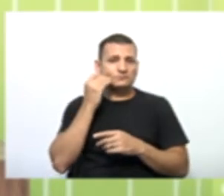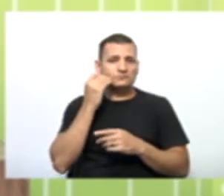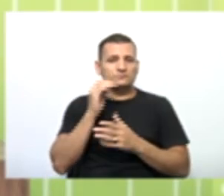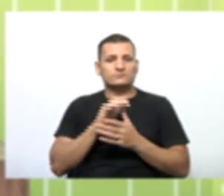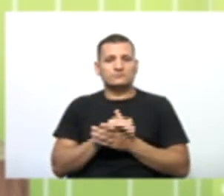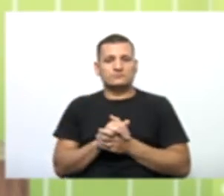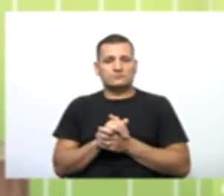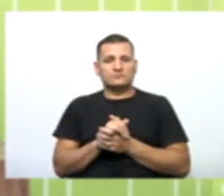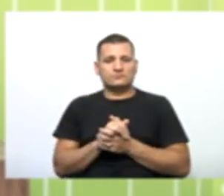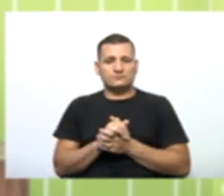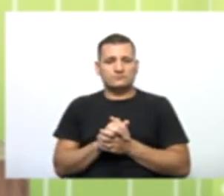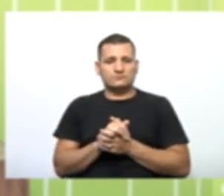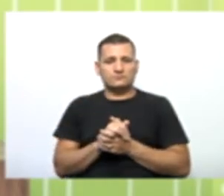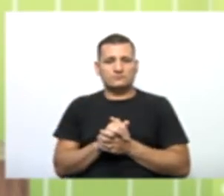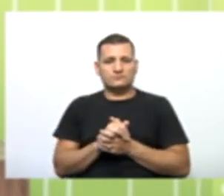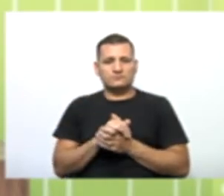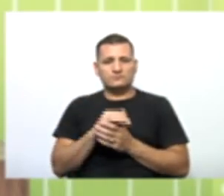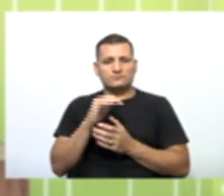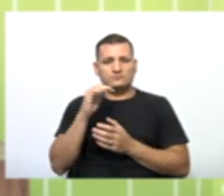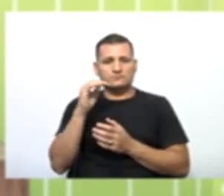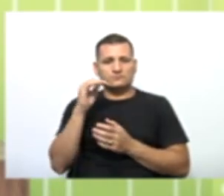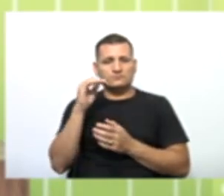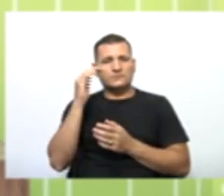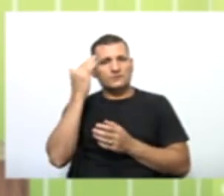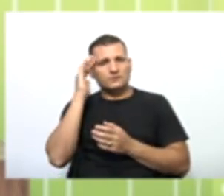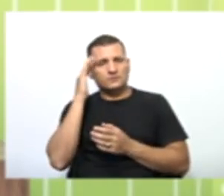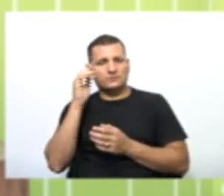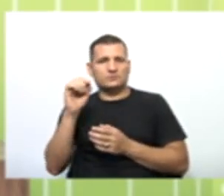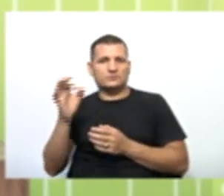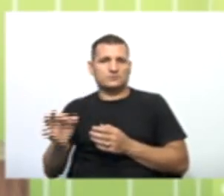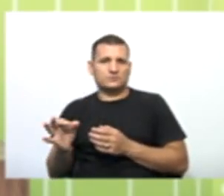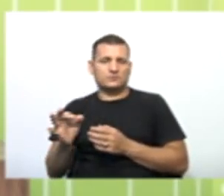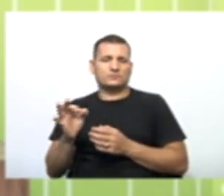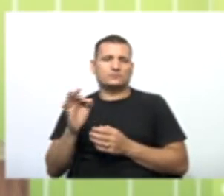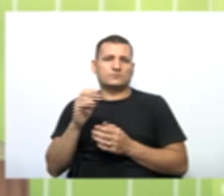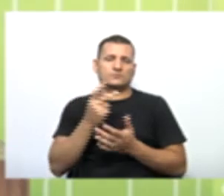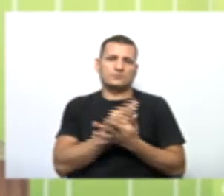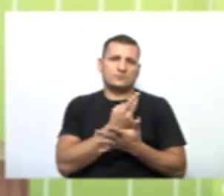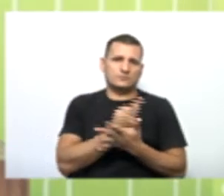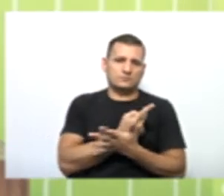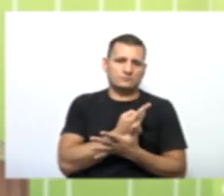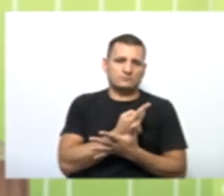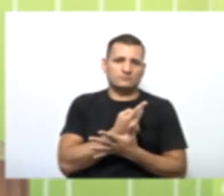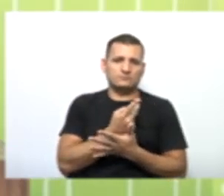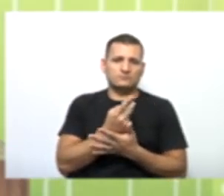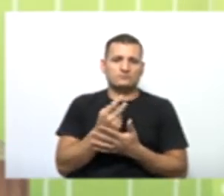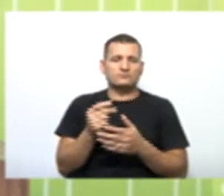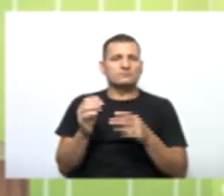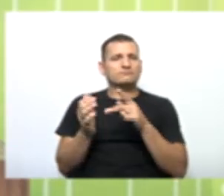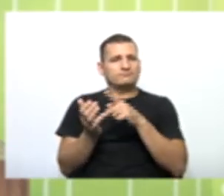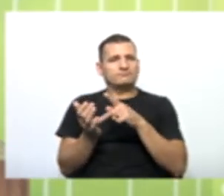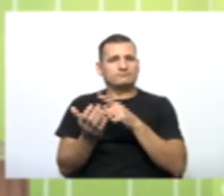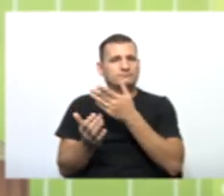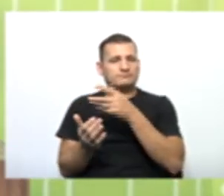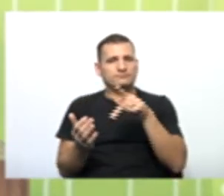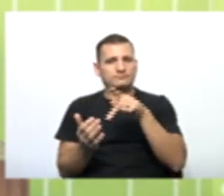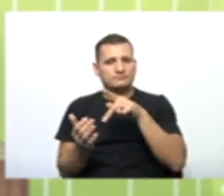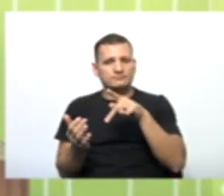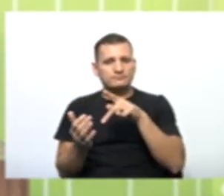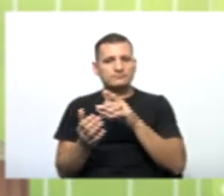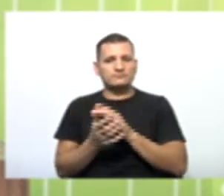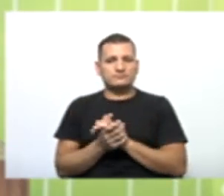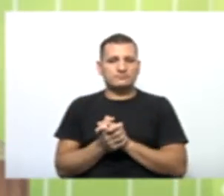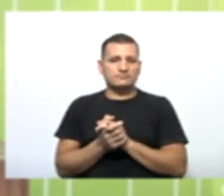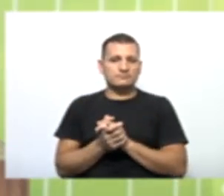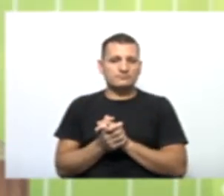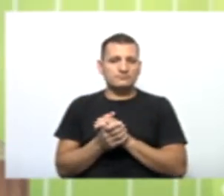compreender aquilo que é o certo e o que é errado. Não é verdade, professor? Se a gente for olhar na